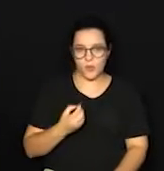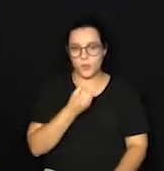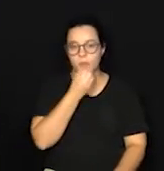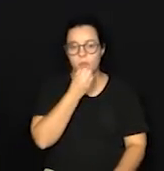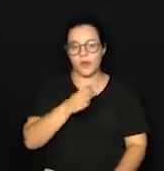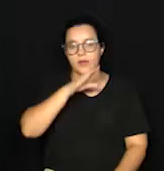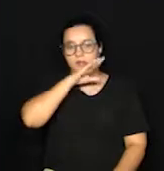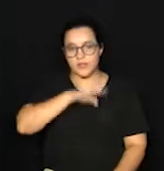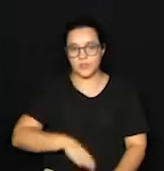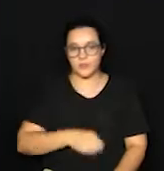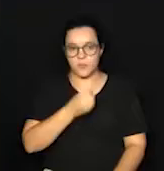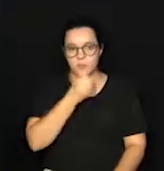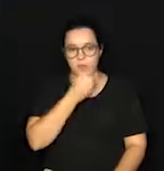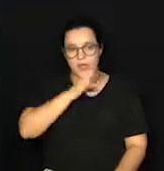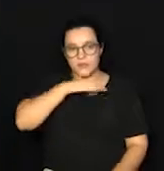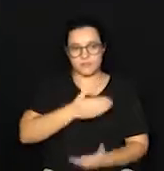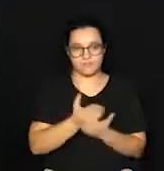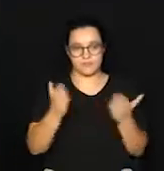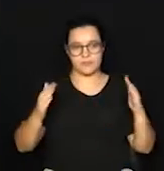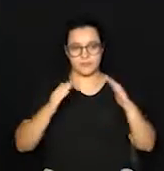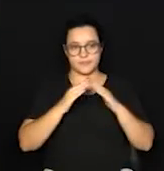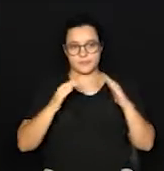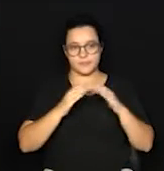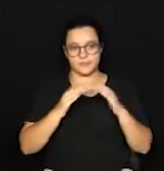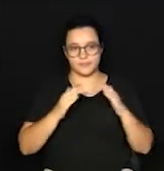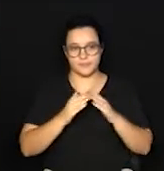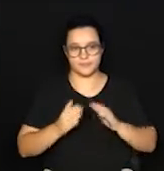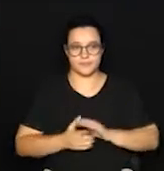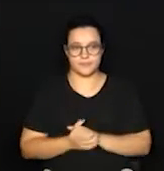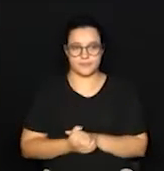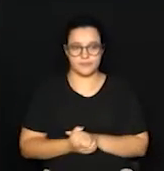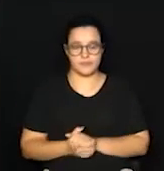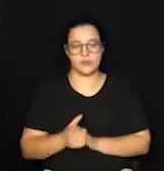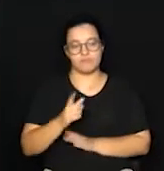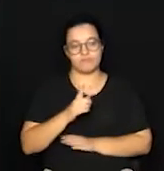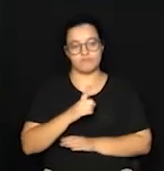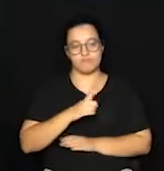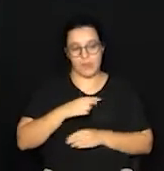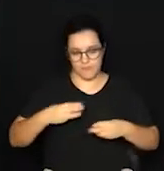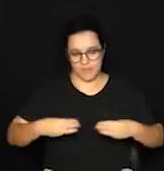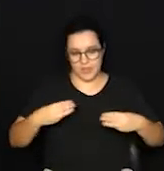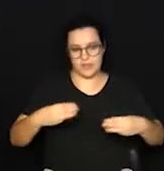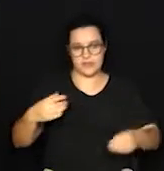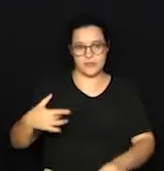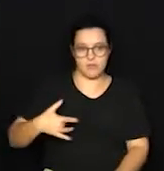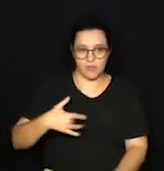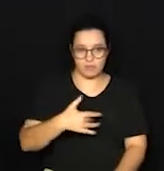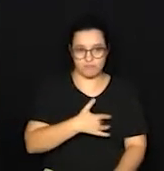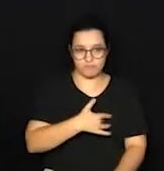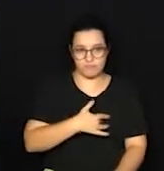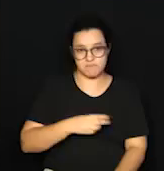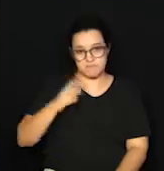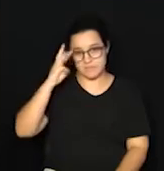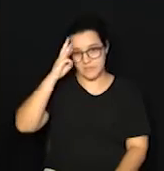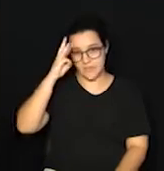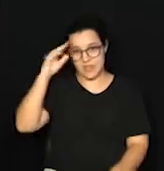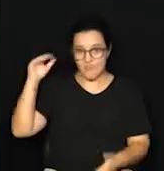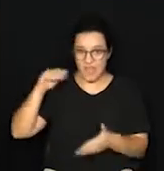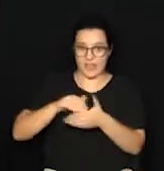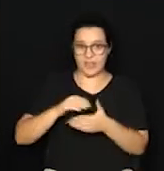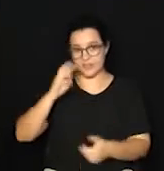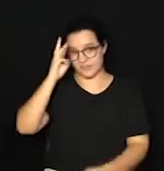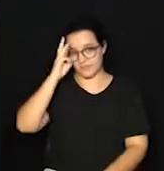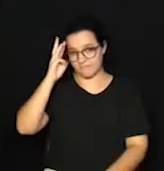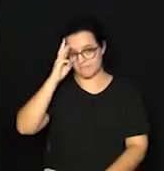tarde, Gabriel. Boa tarde a você aí de casa. Olha, de acordo com o Ministério da Saúde, até esta terça-feira, dia 3 de novembro,